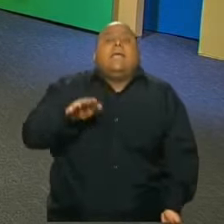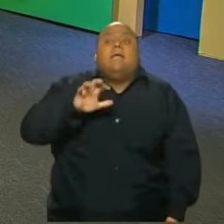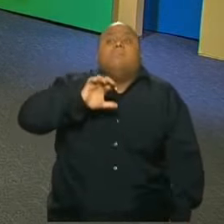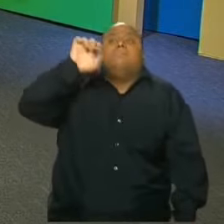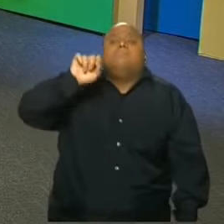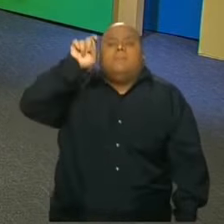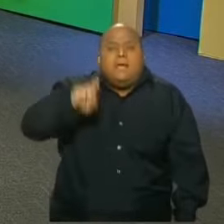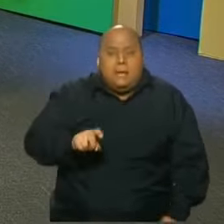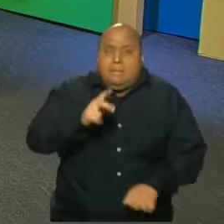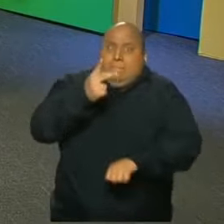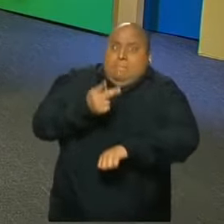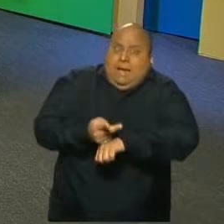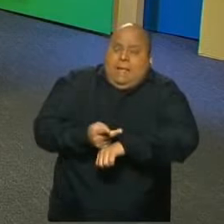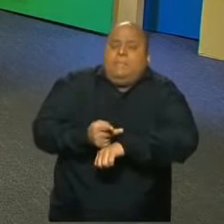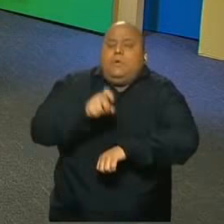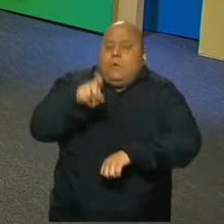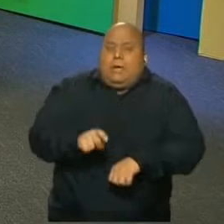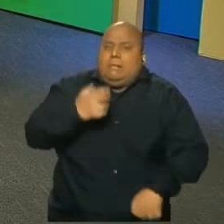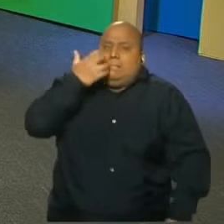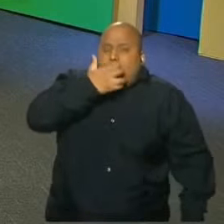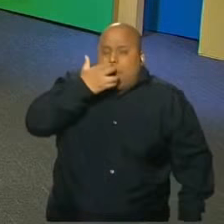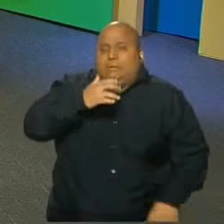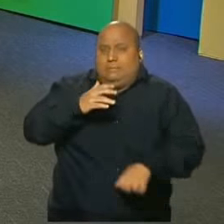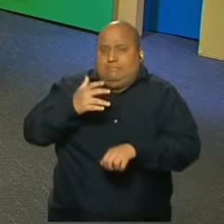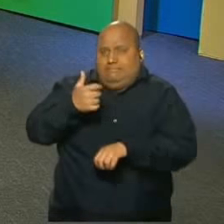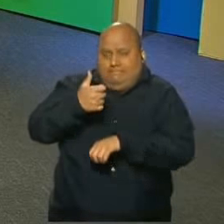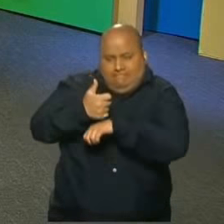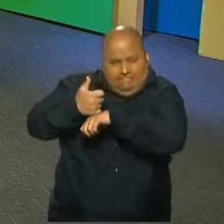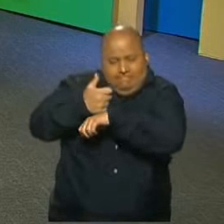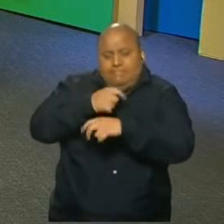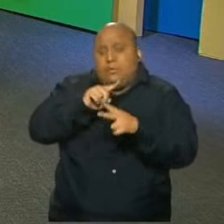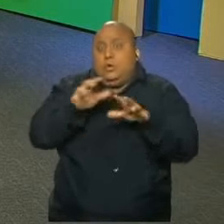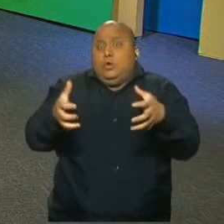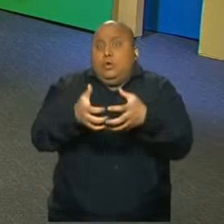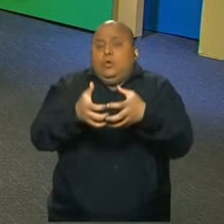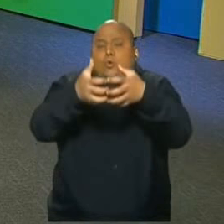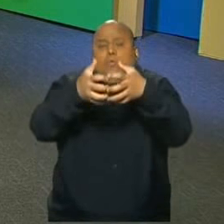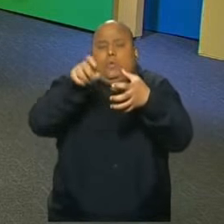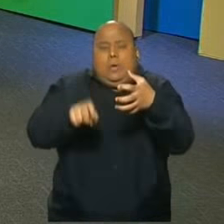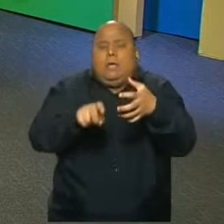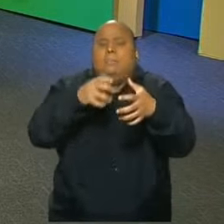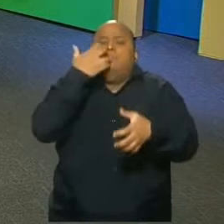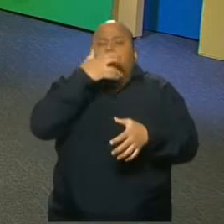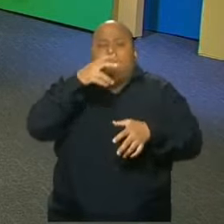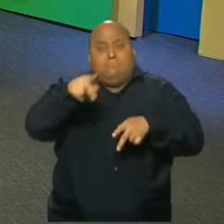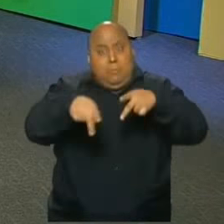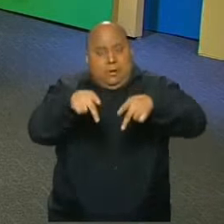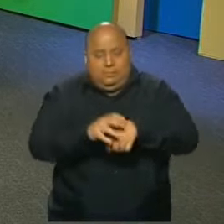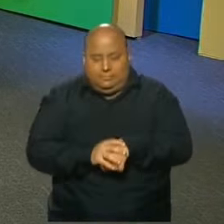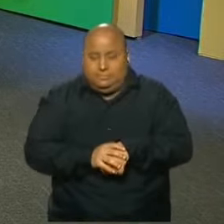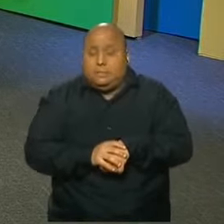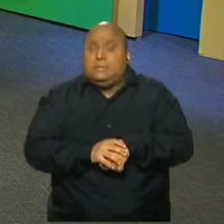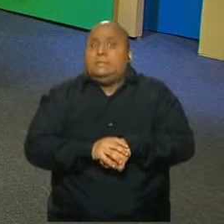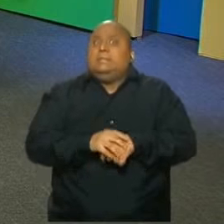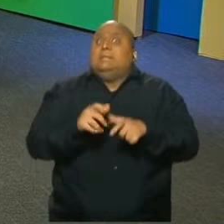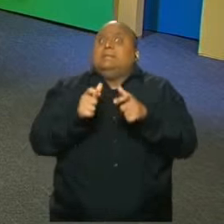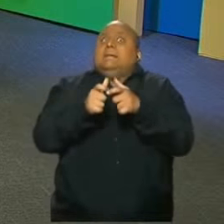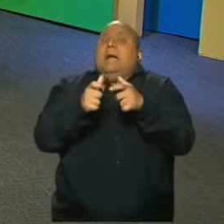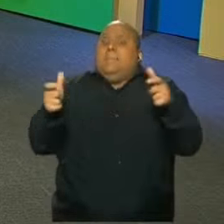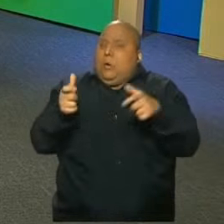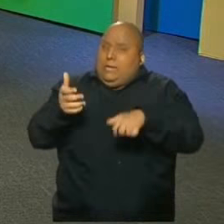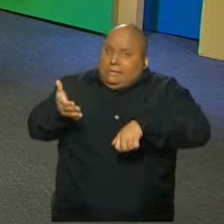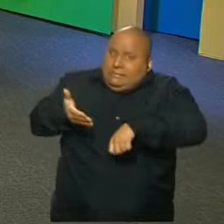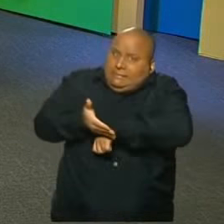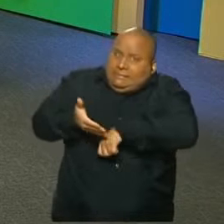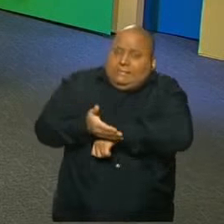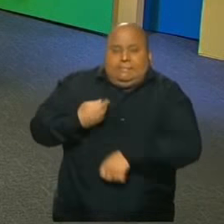vencedores dos prêmios de melhor intérprete e melhor composição na categoria Música Popular. Essa categoria é a mais concorrida